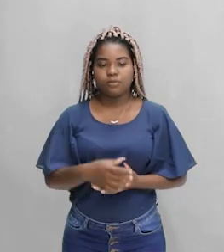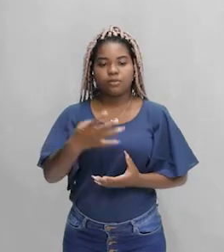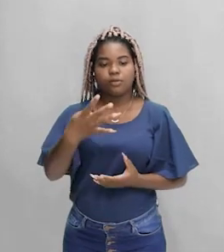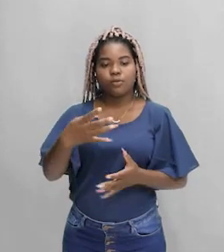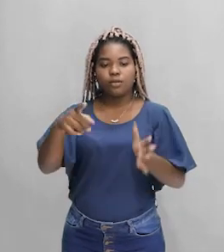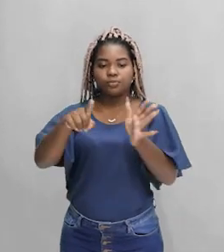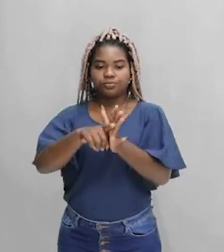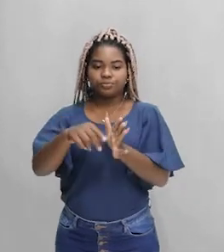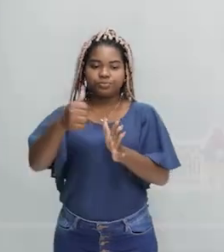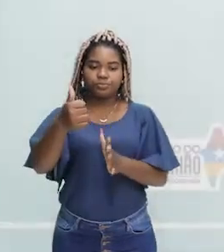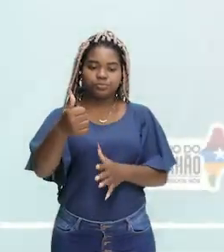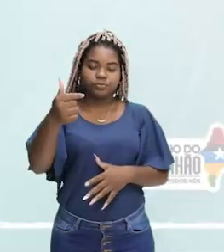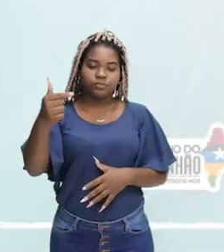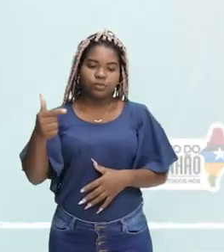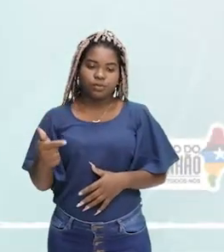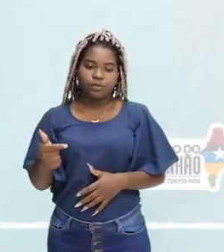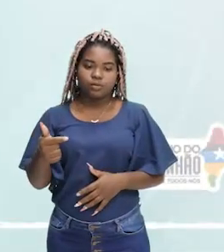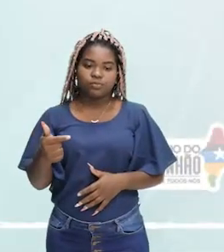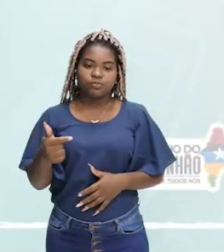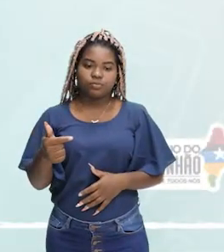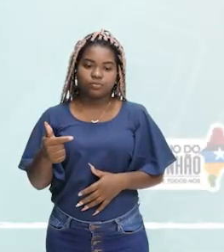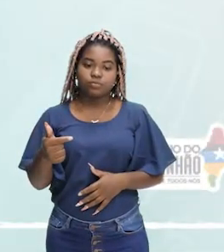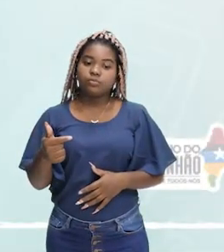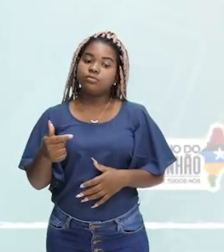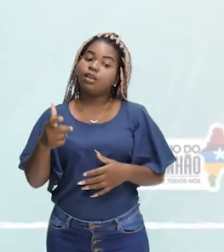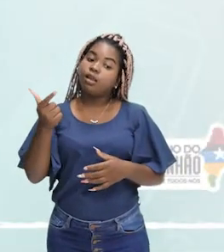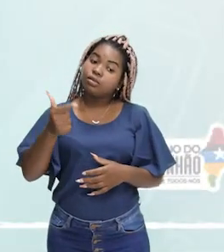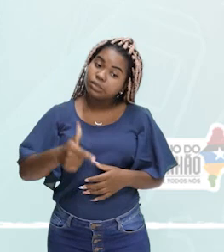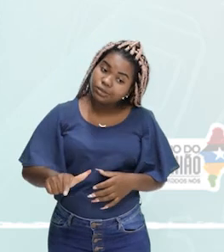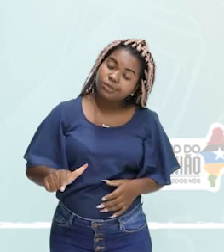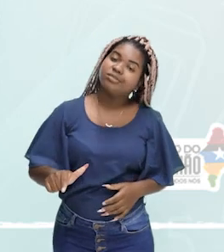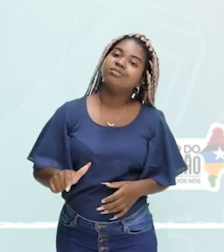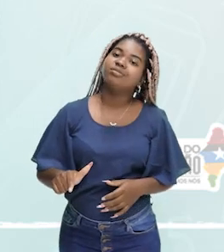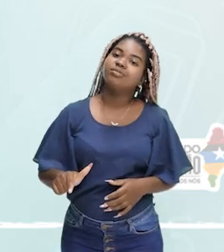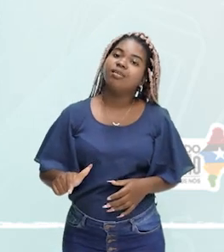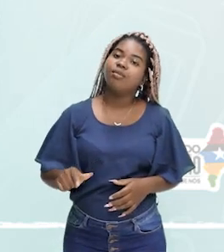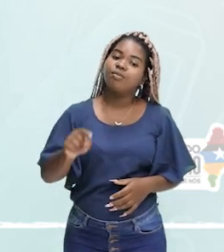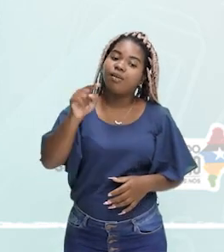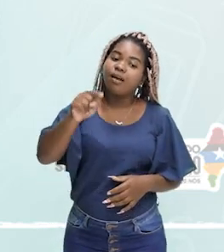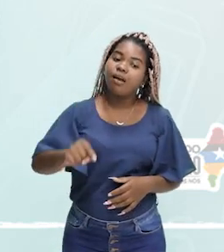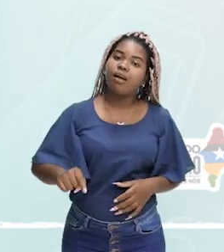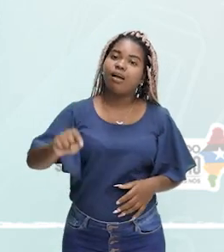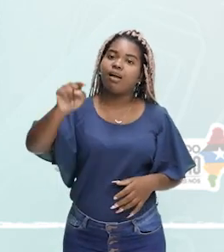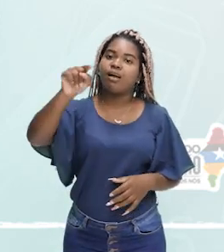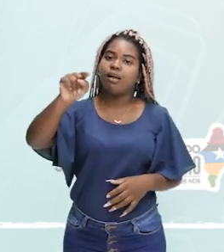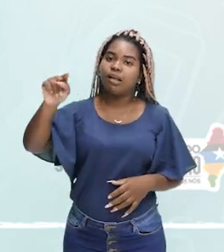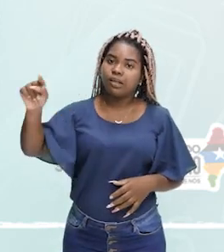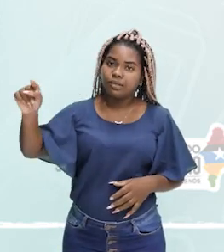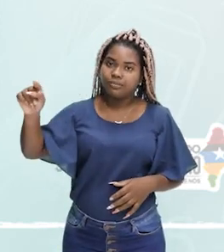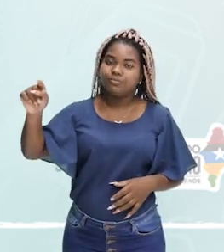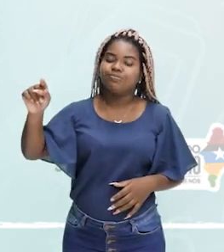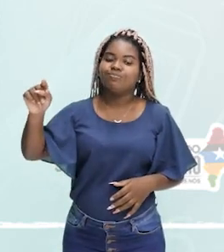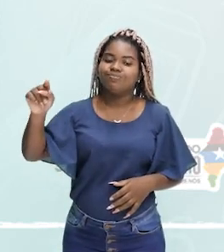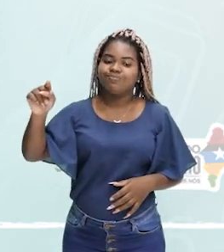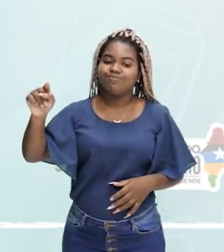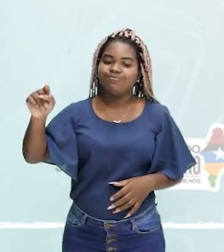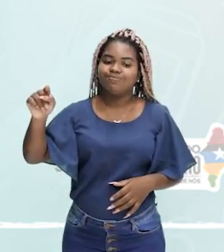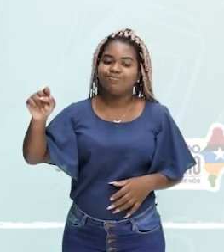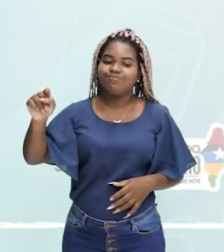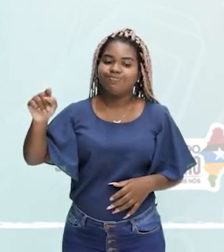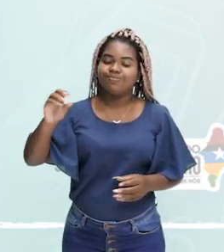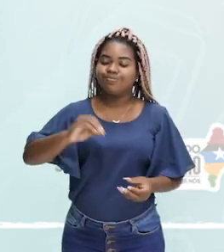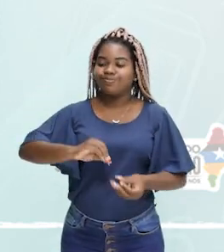ficou. 4 elevado a menos meio. De novo, ó, apareceu escrita com expoente fracionário. Nós vamos fazer o quê? Nós